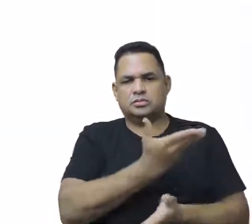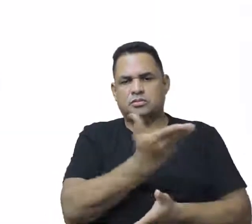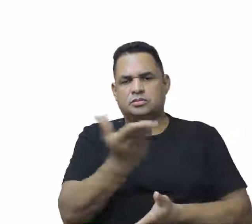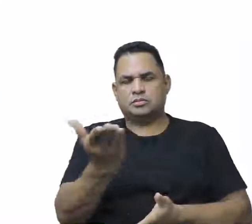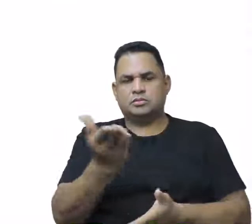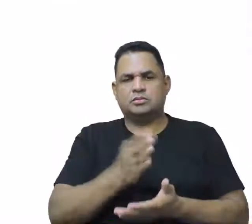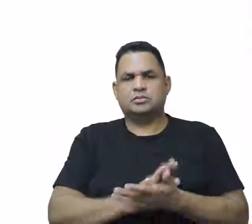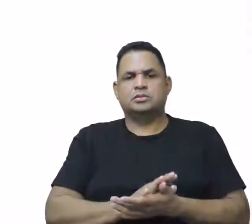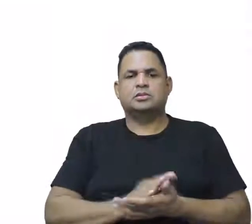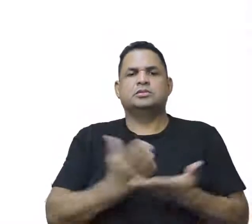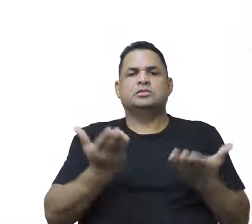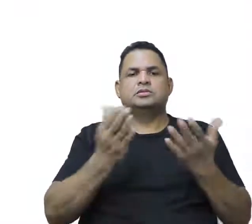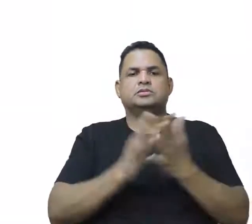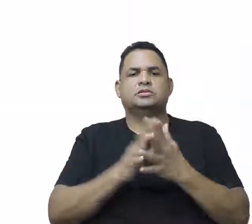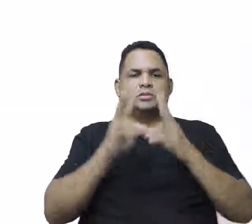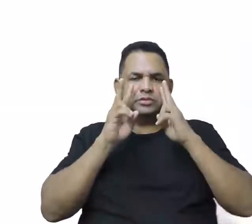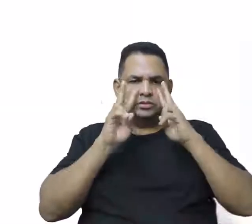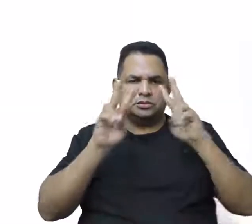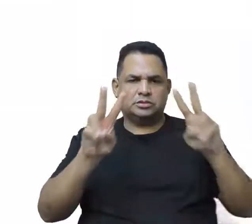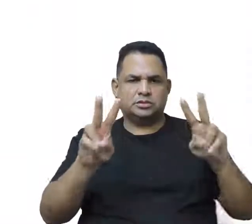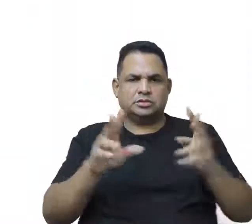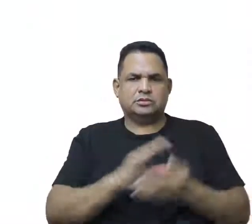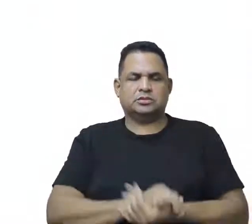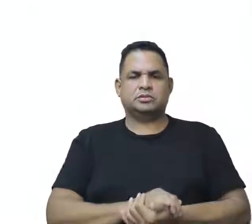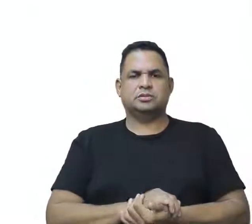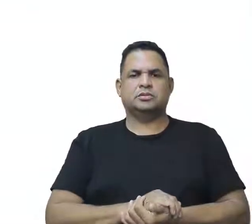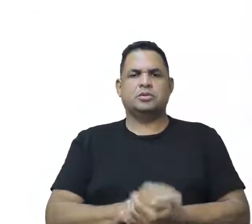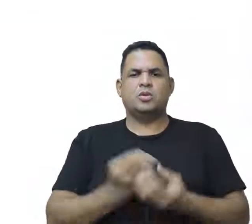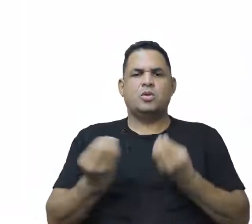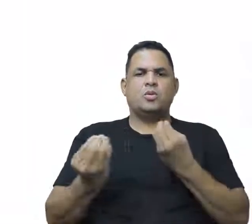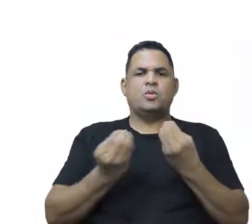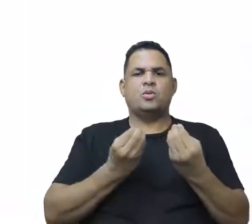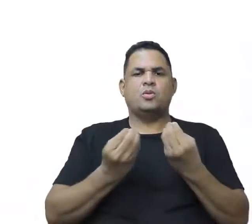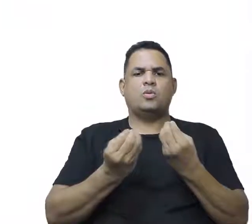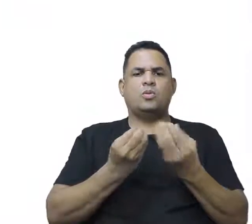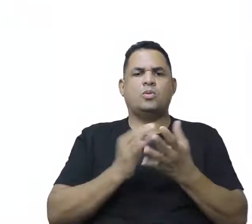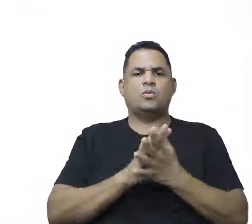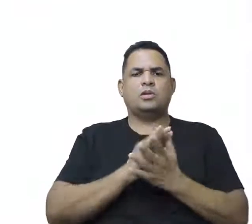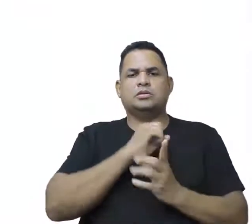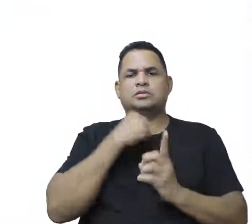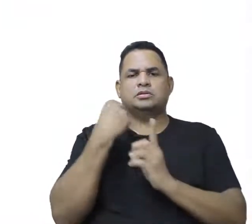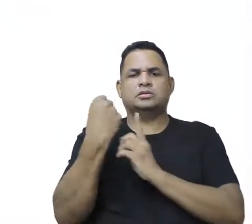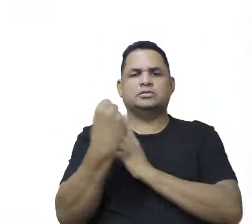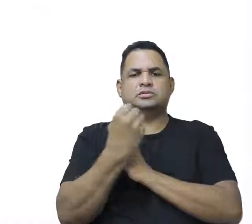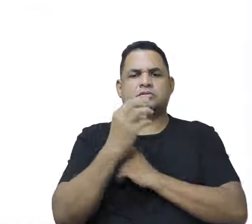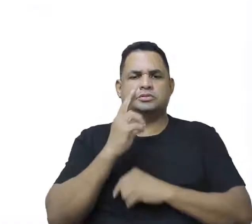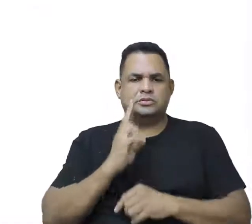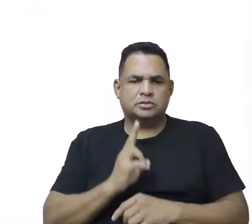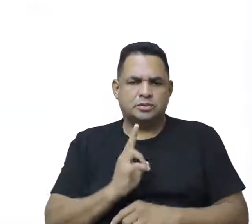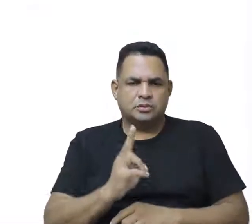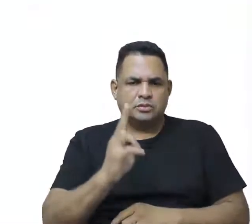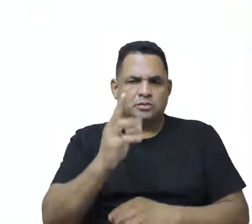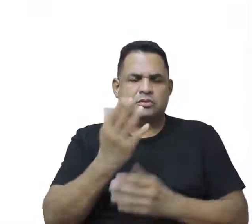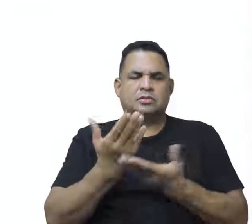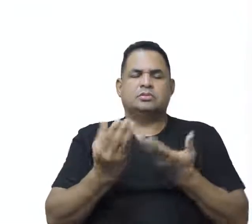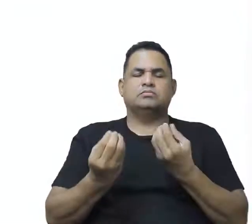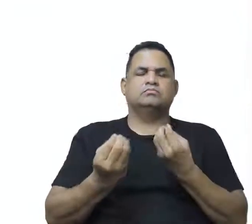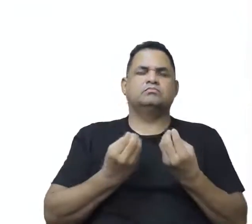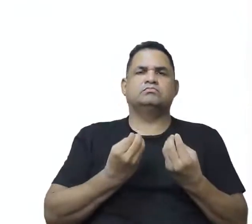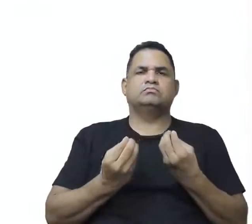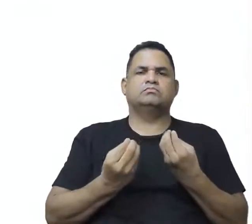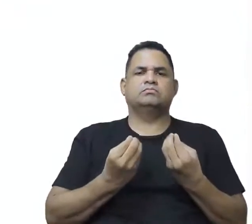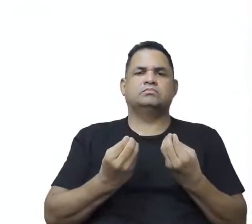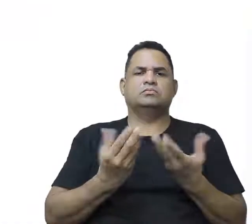para tratar sobre essa visão, né? De como que essa sociedade caminha, né? Como